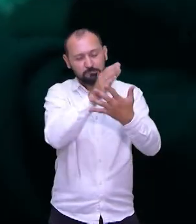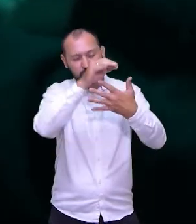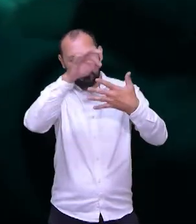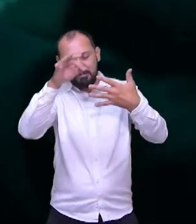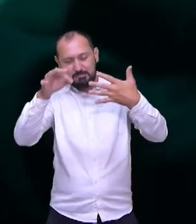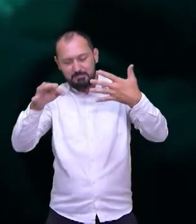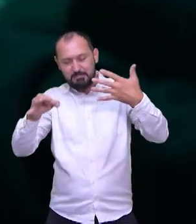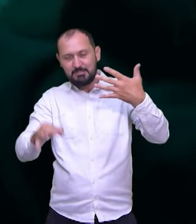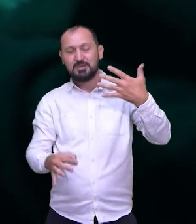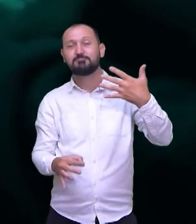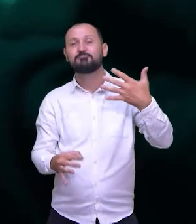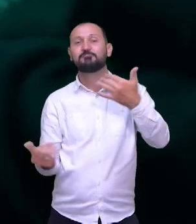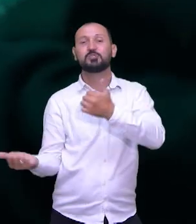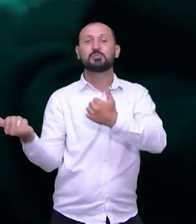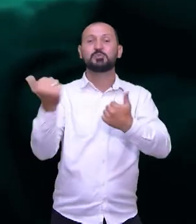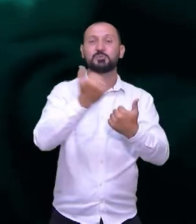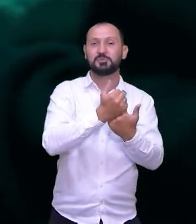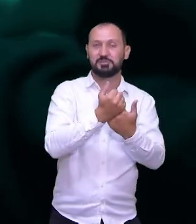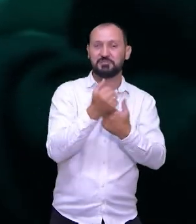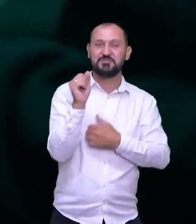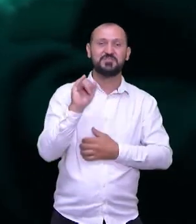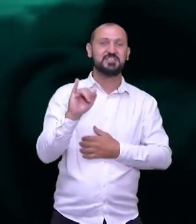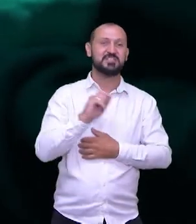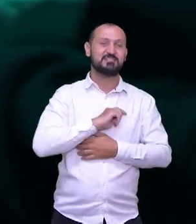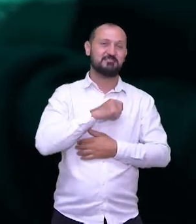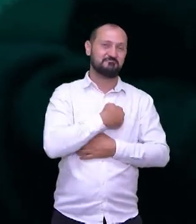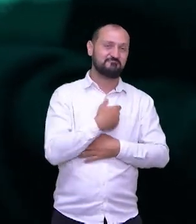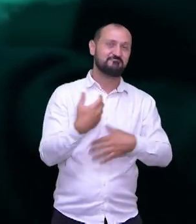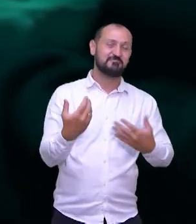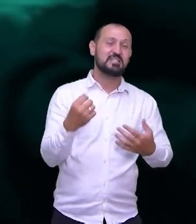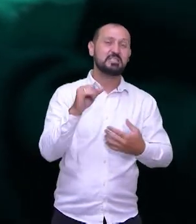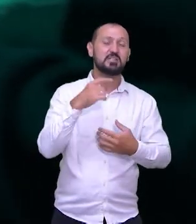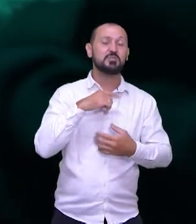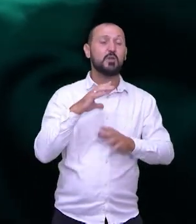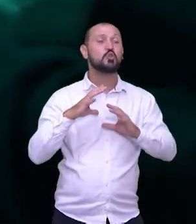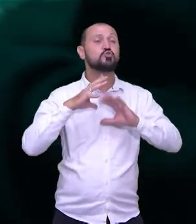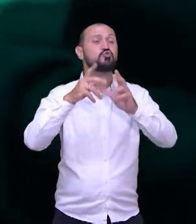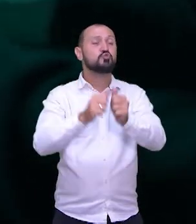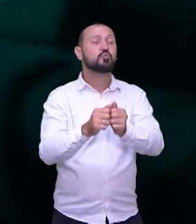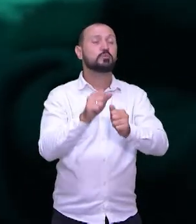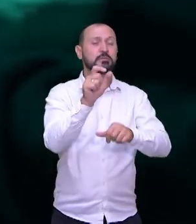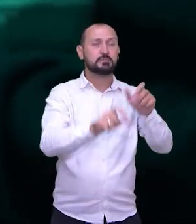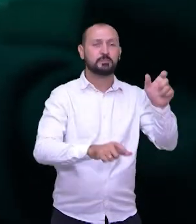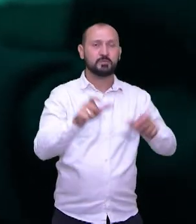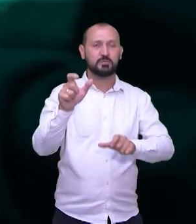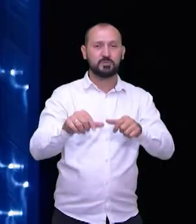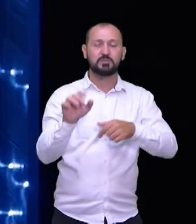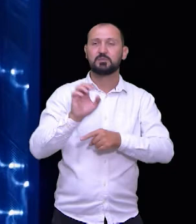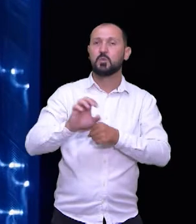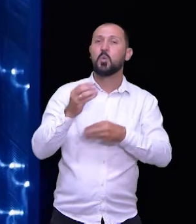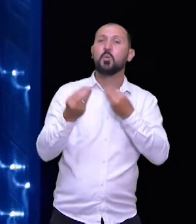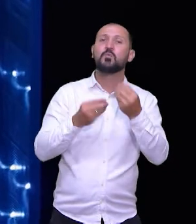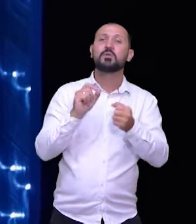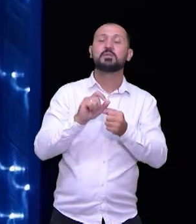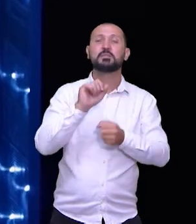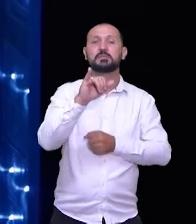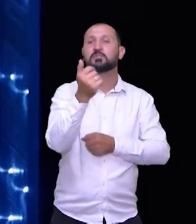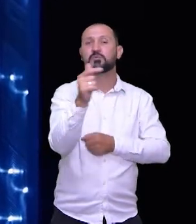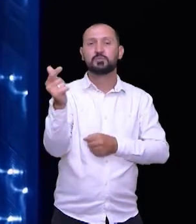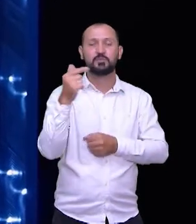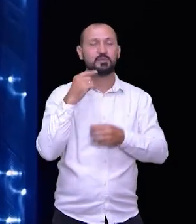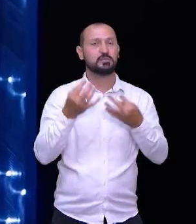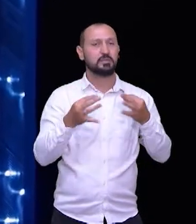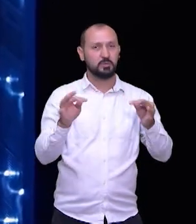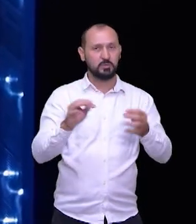segmentos que são contemplados dentro de substituição tributária, abrangendo todos os contribuintes do nosso Estado. Como poderia ser feito isso se